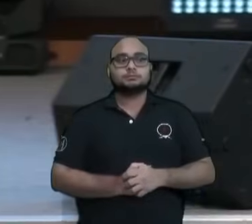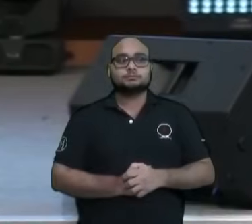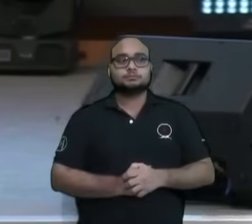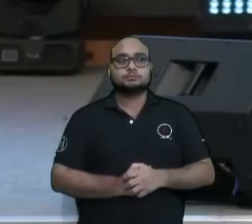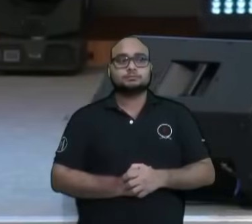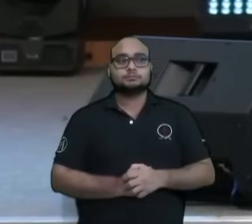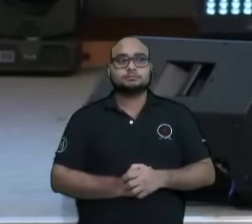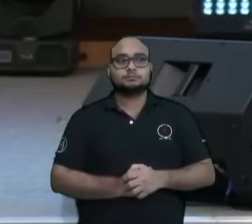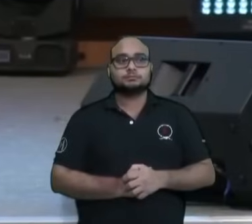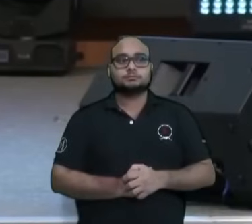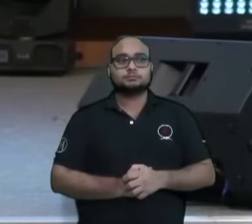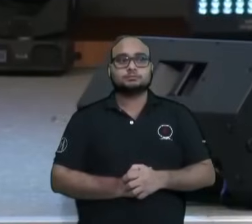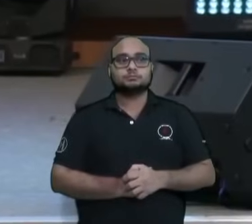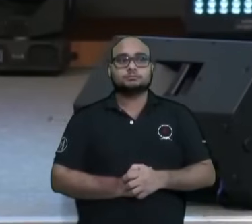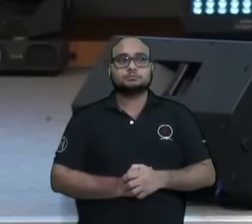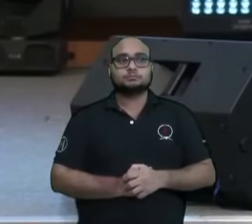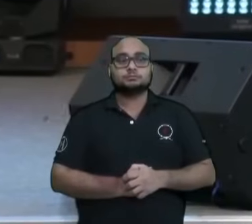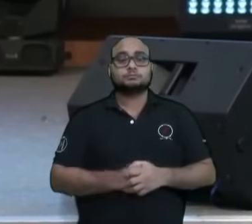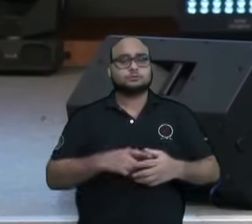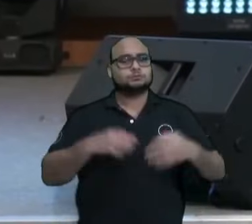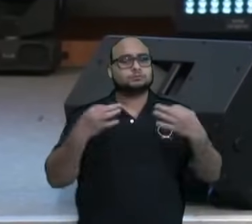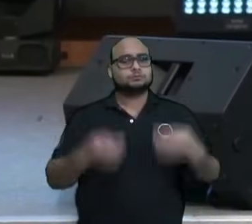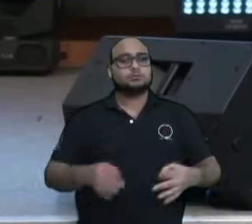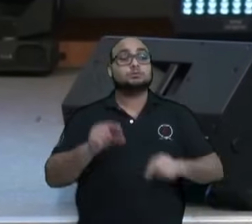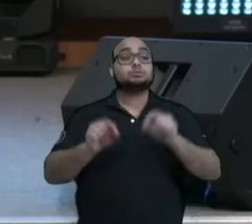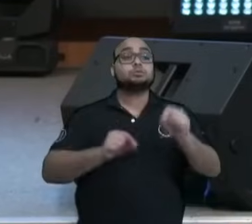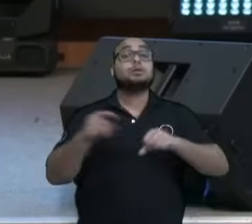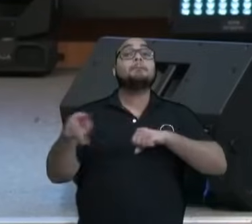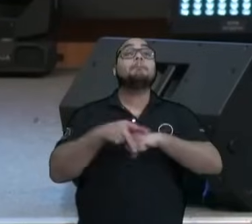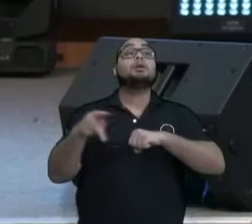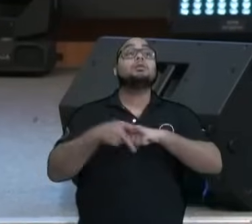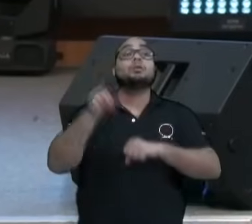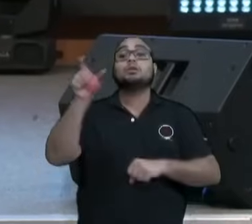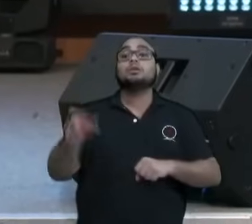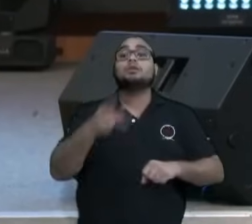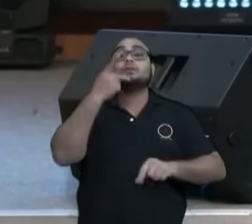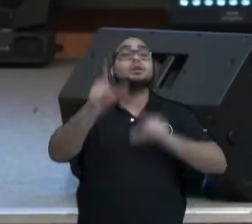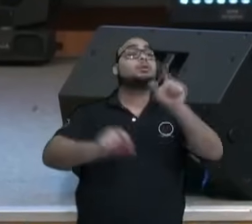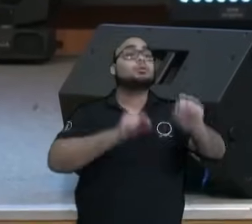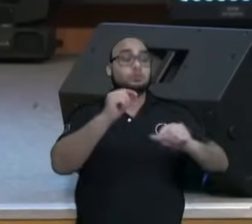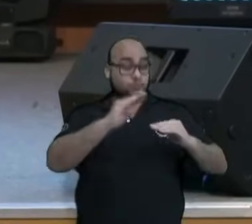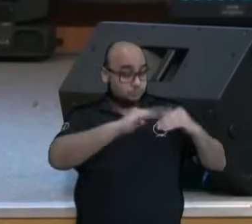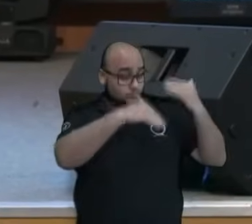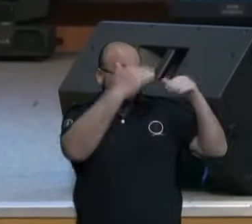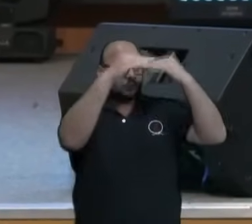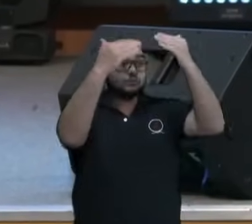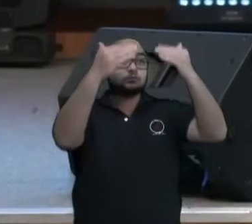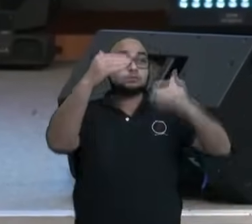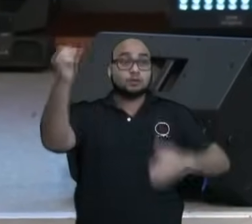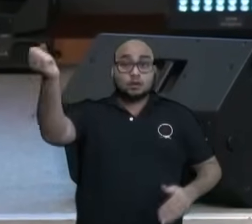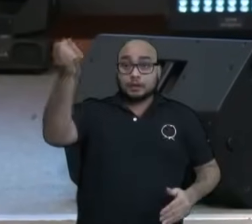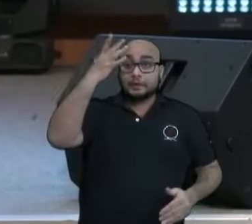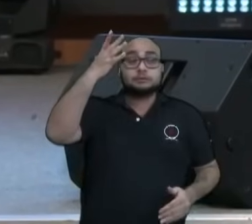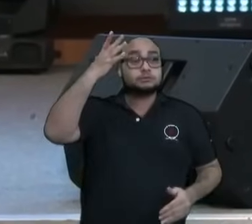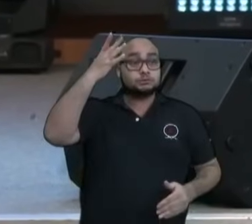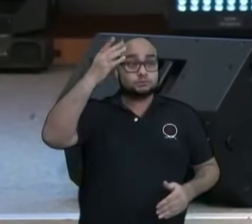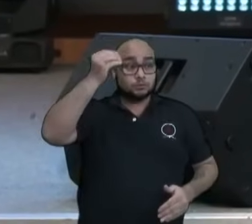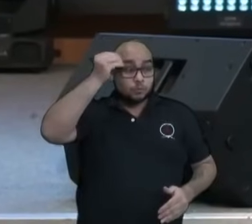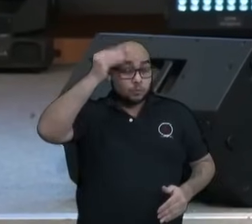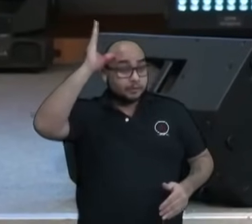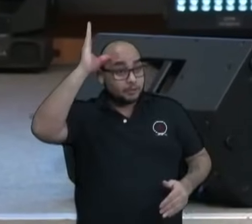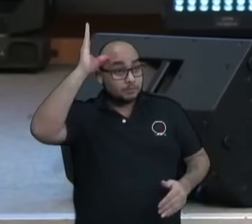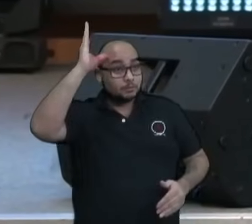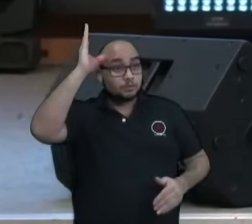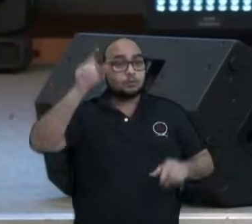escapei Por que Pedro tá dizendo para crescer na graça e no conhecimento crescimento